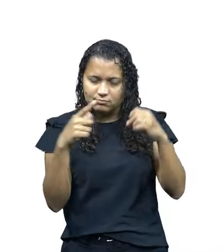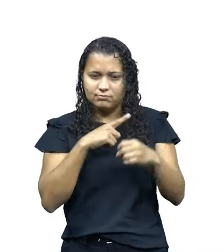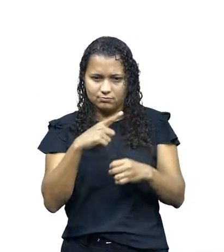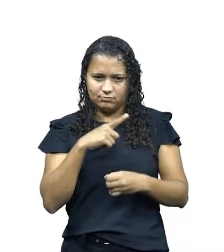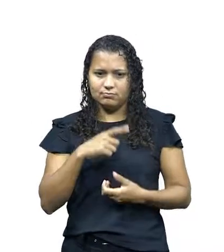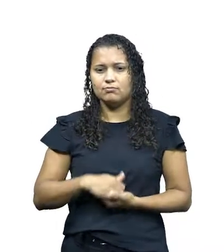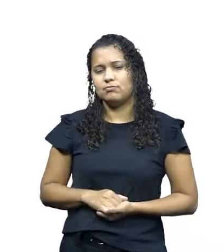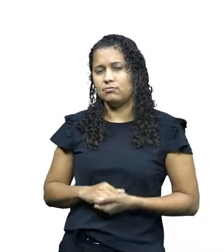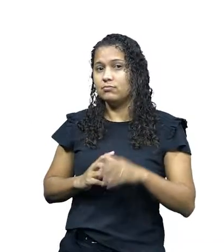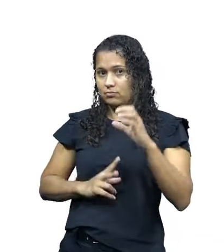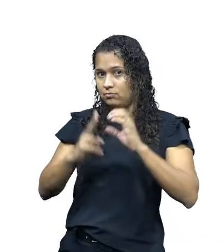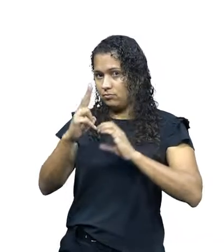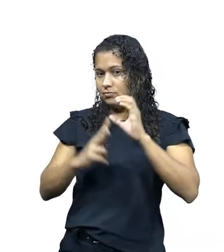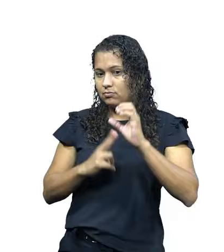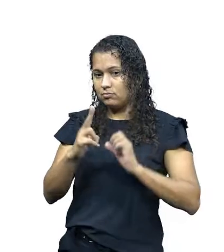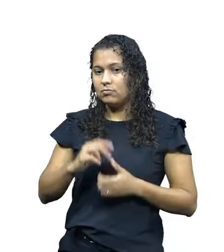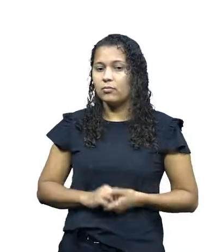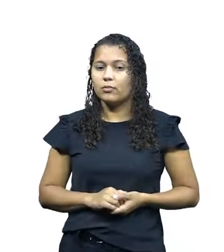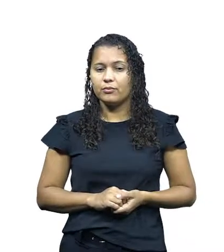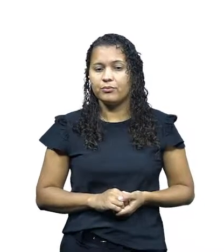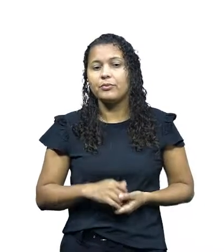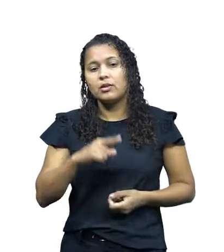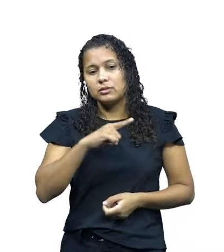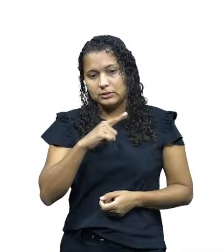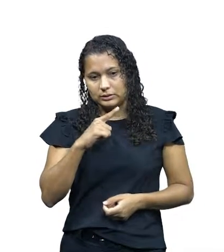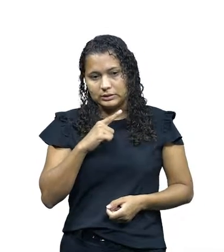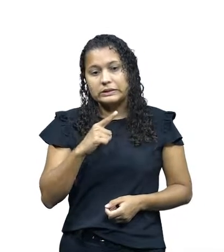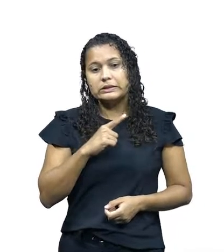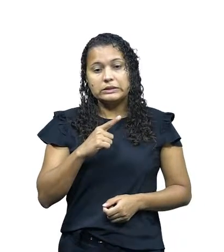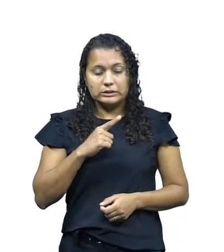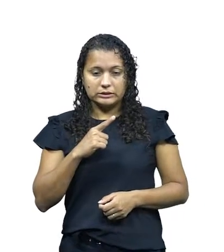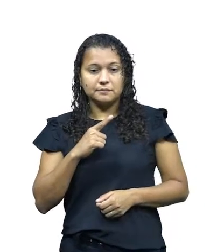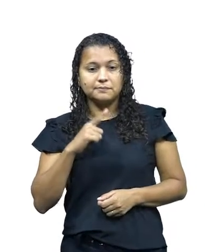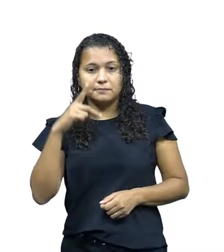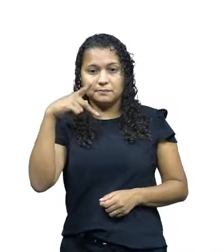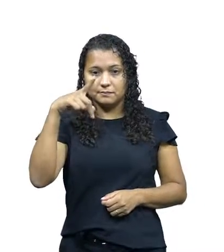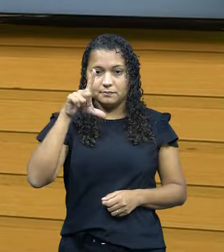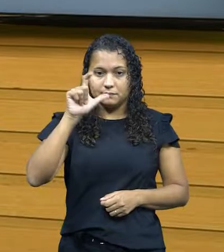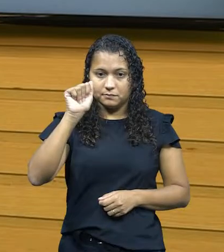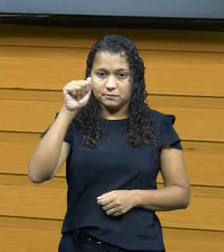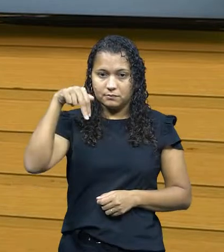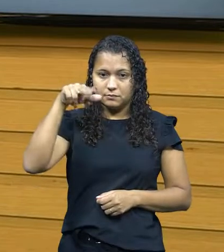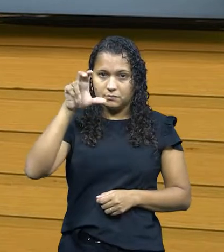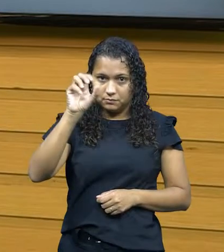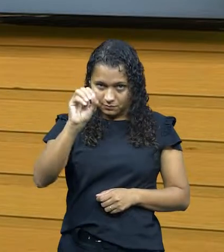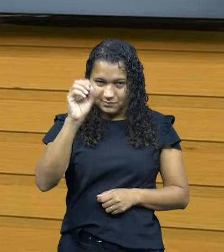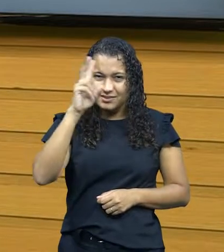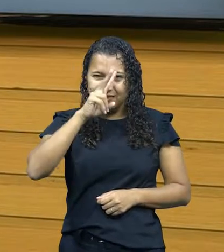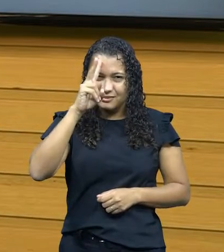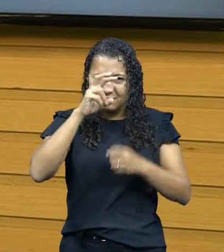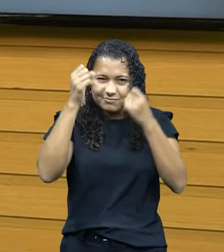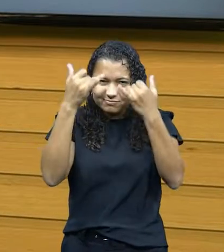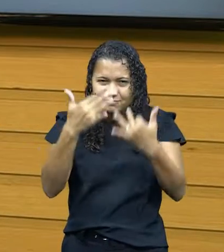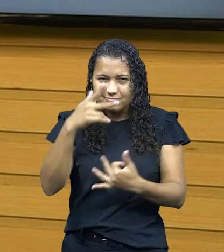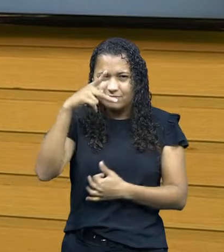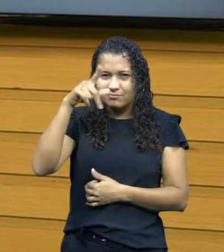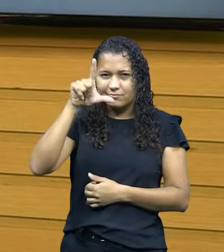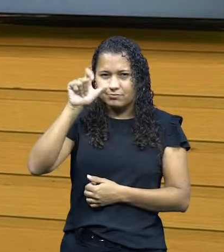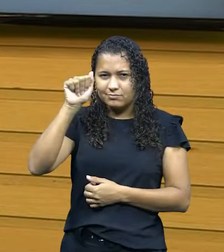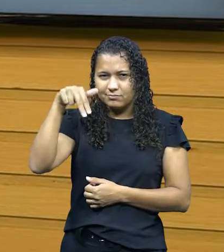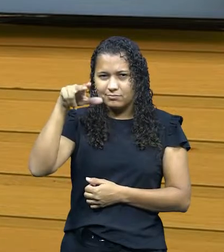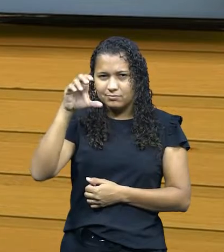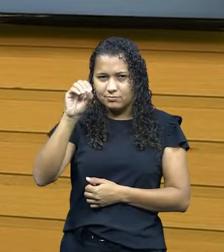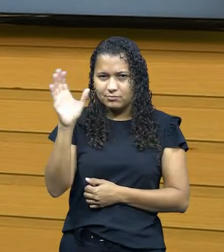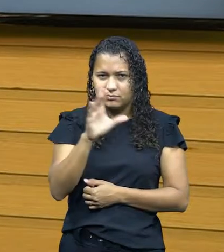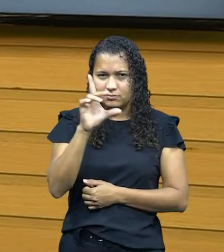O objeto a ser cortado. Nele nós temos o plano de corte, como nós podemos ver. Lembra? Deixa eu voltar aqui.